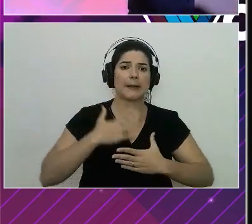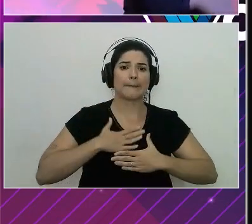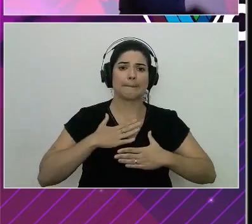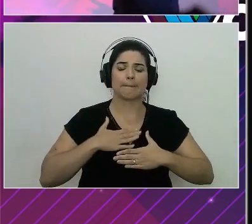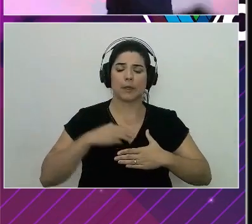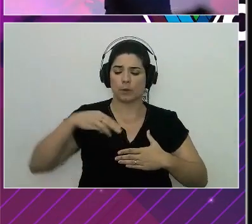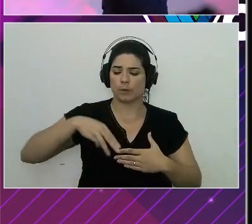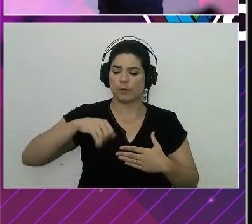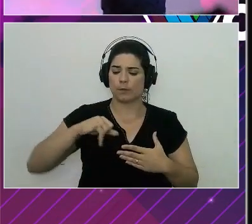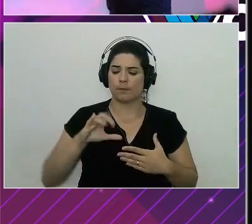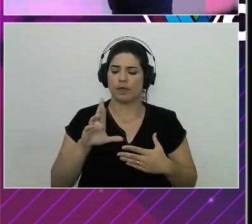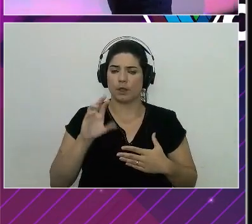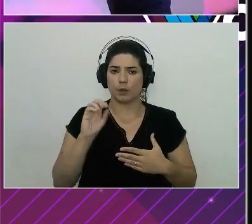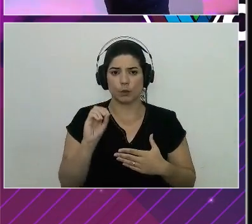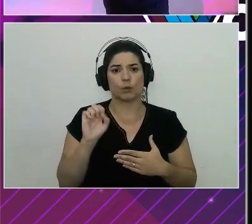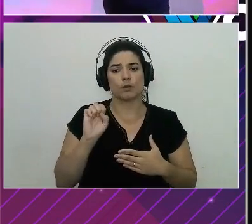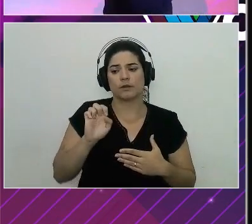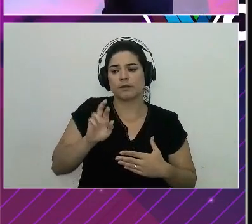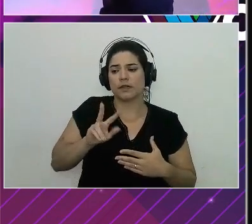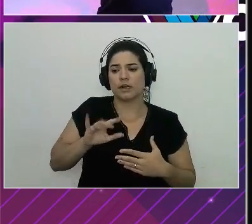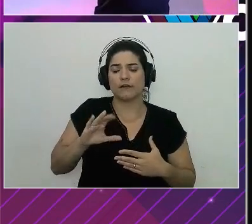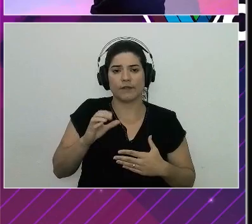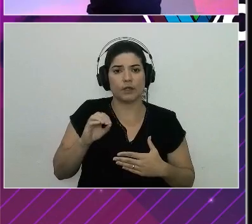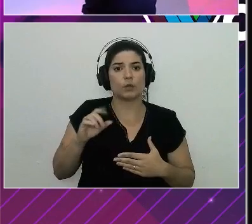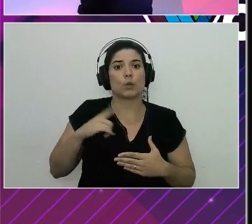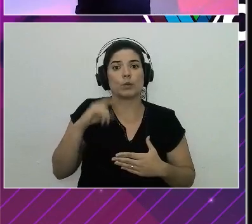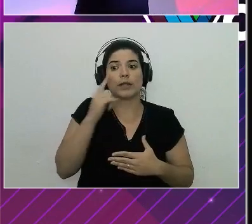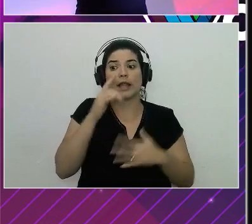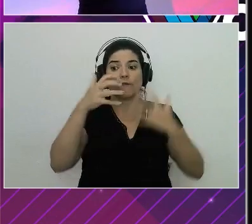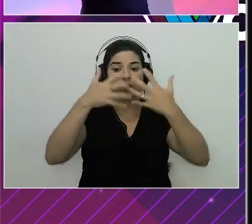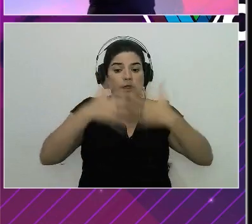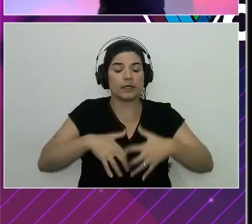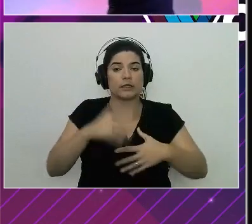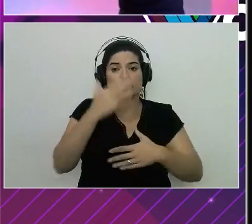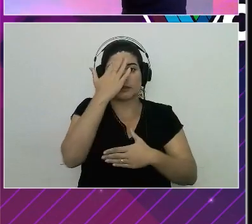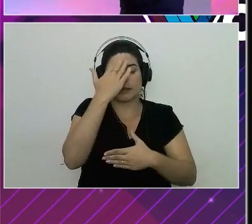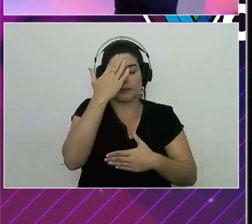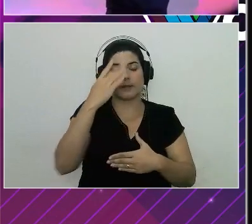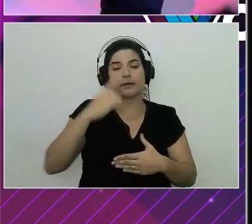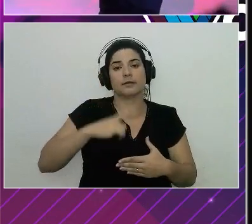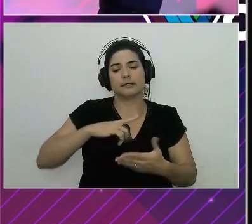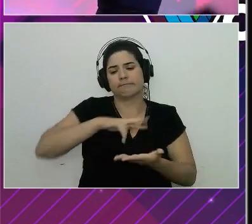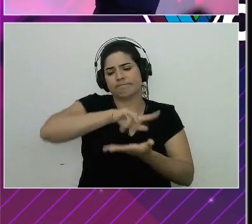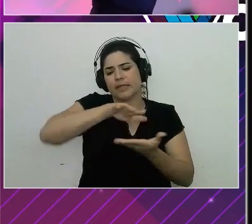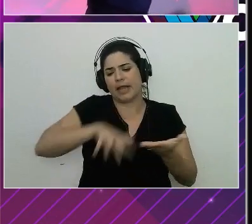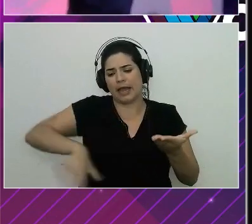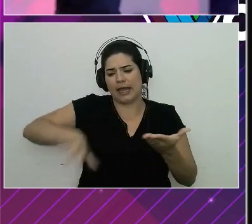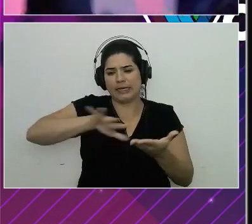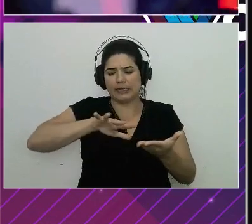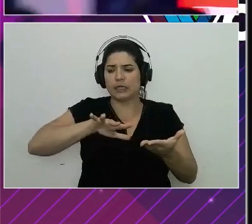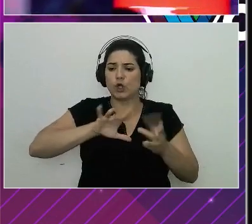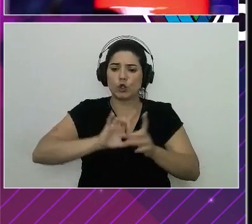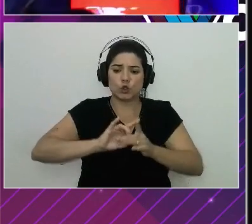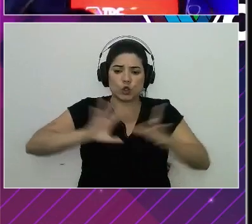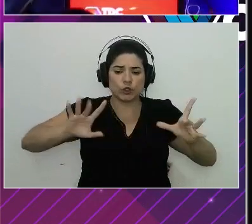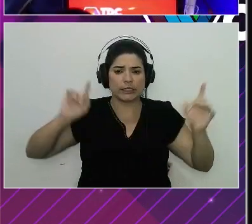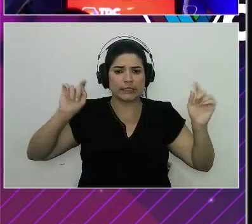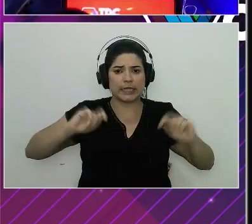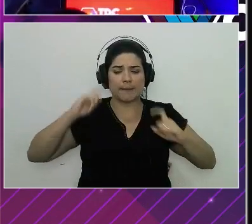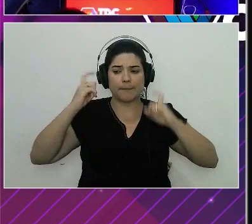e garantir com que ele esteja funcionando, sabendo que eu tenho várias partes soltas para poder me preocupar. Se quiser passar